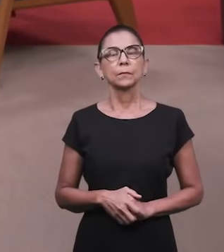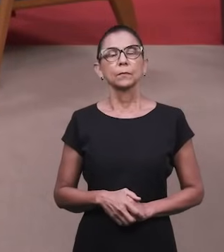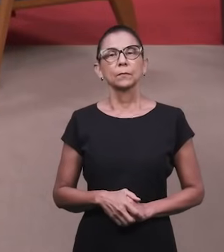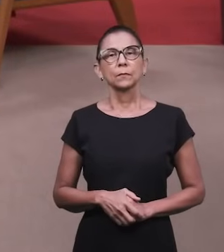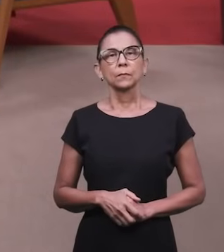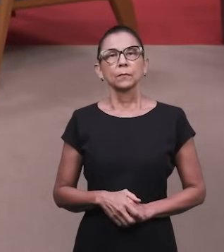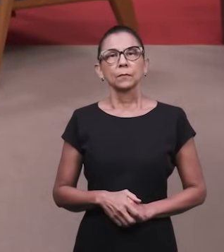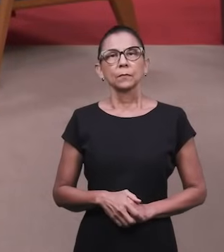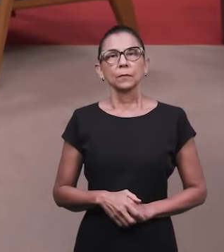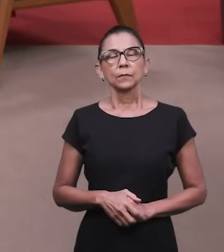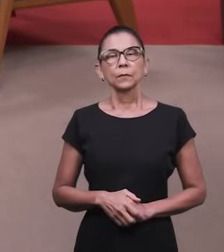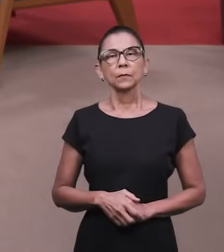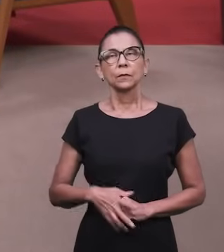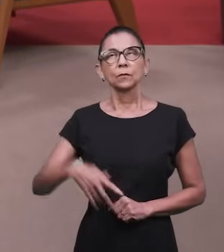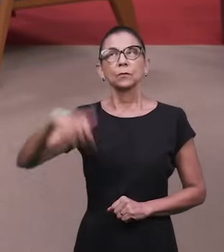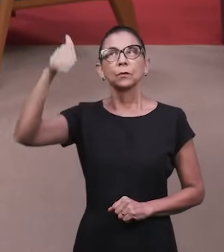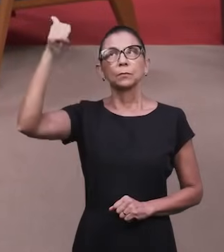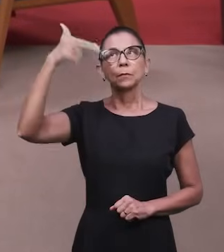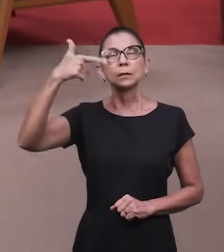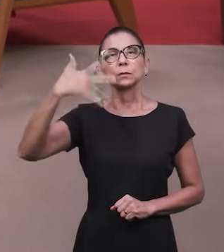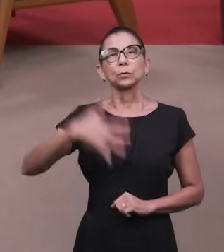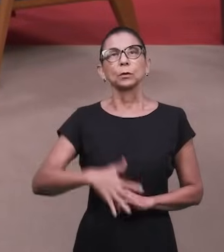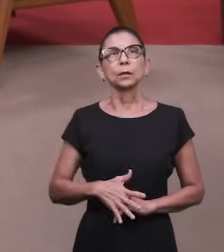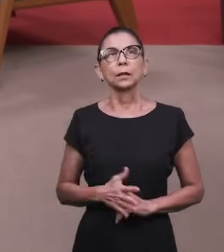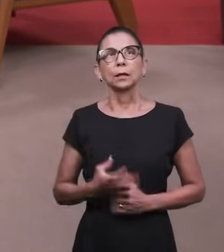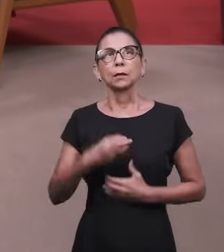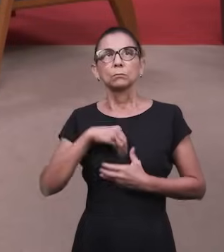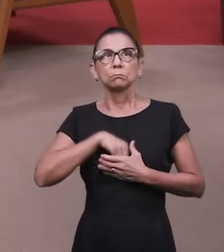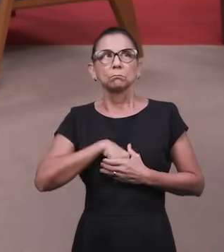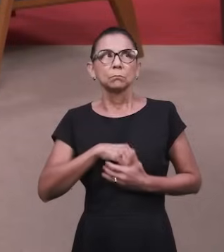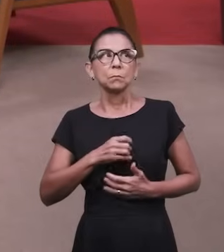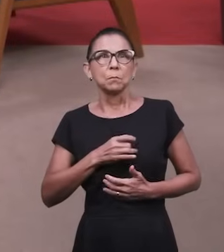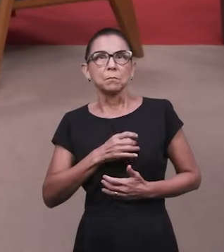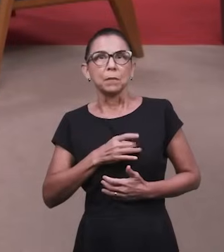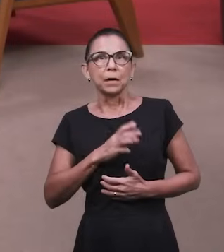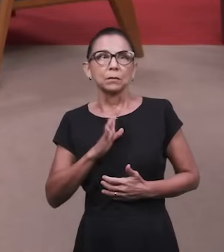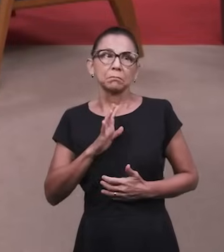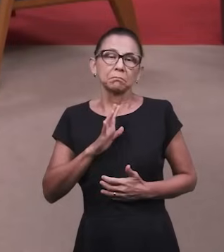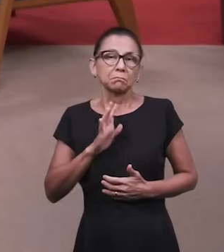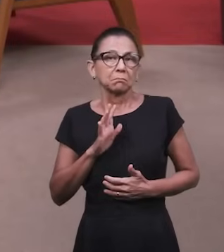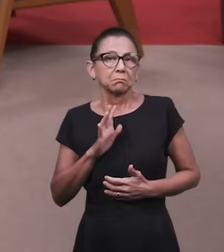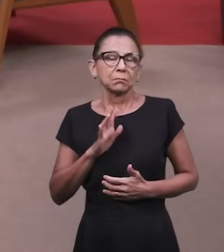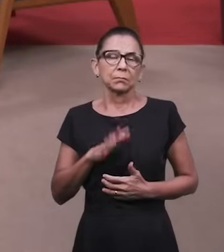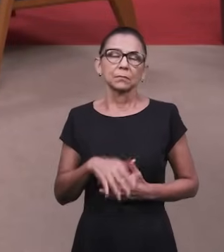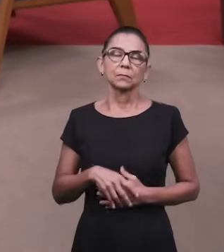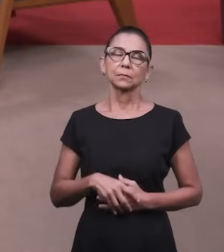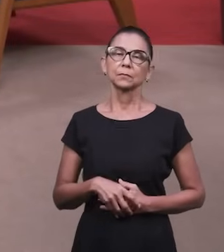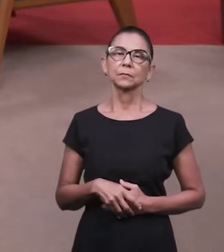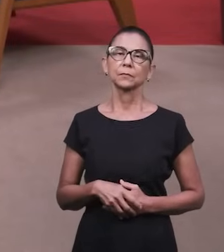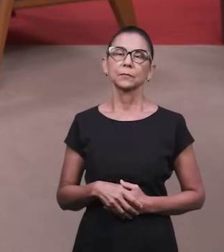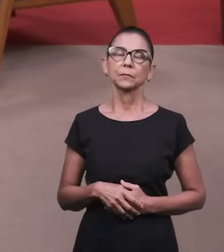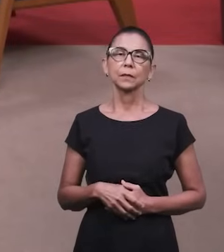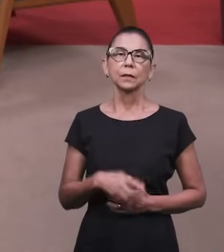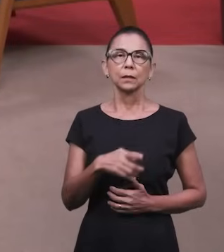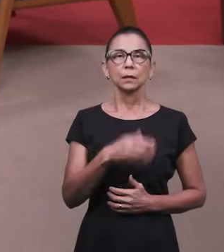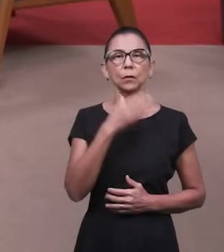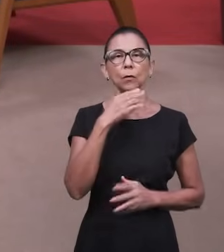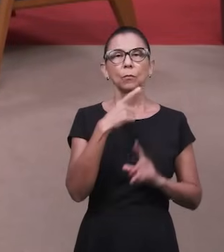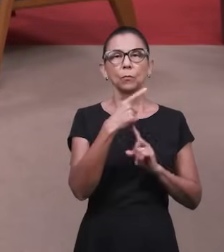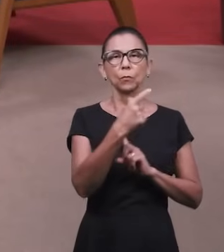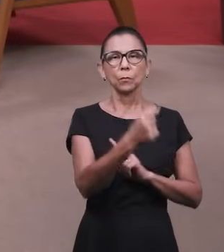né, do outro lado. Amém. Então ele saiu dali quebrantado, sua esposa, seu filho,